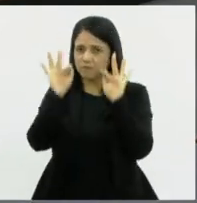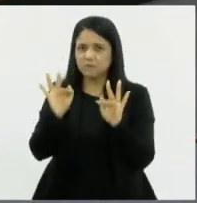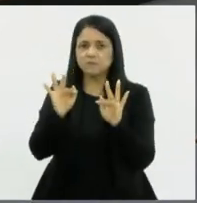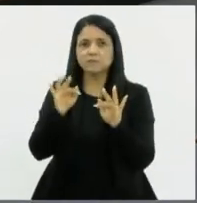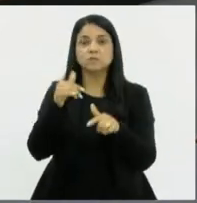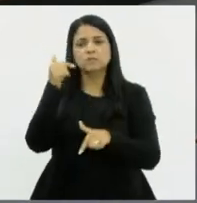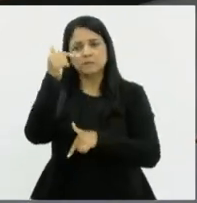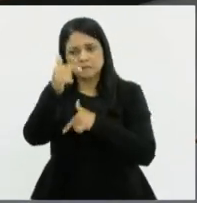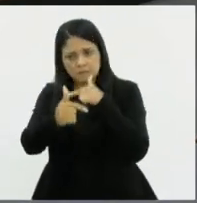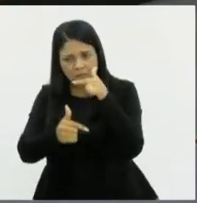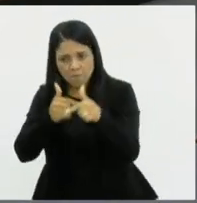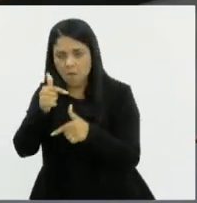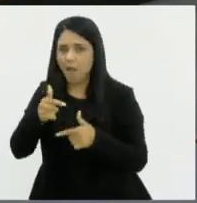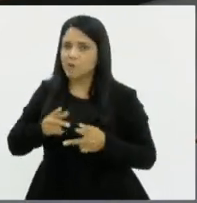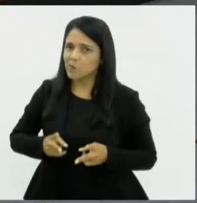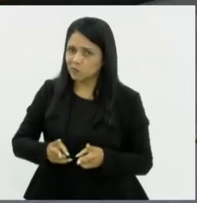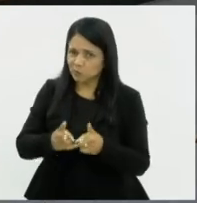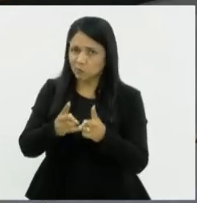não param,